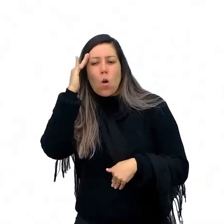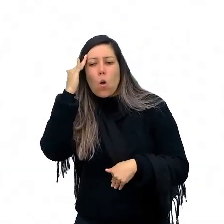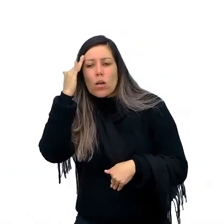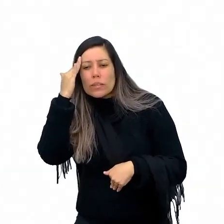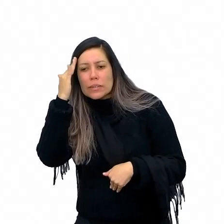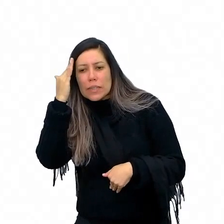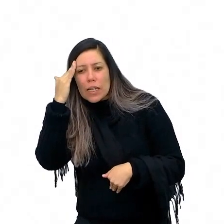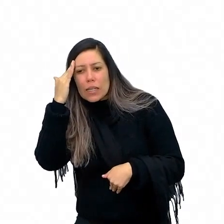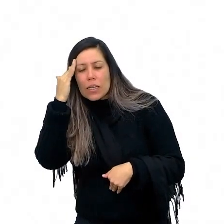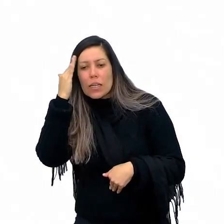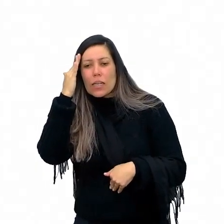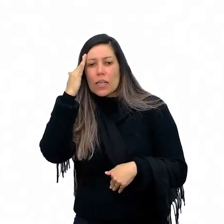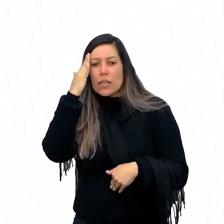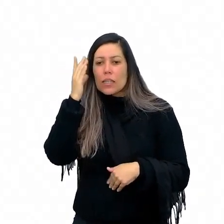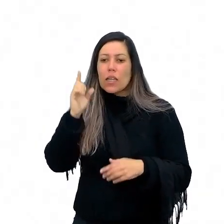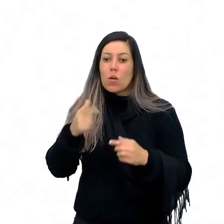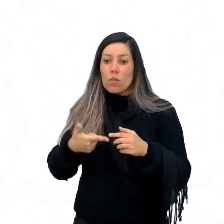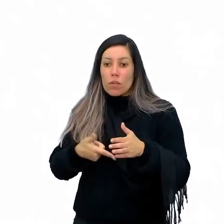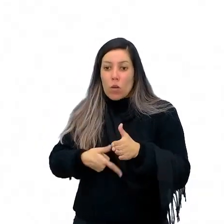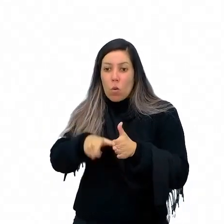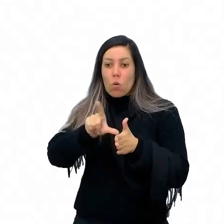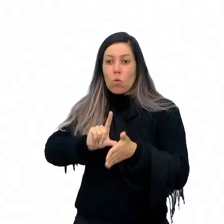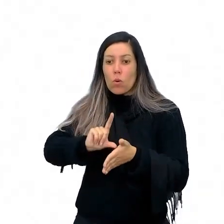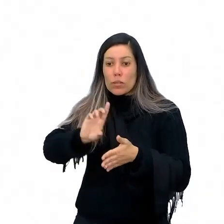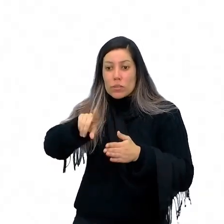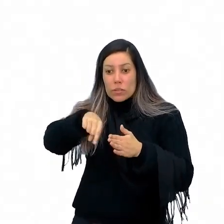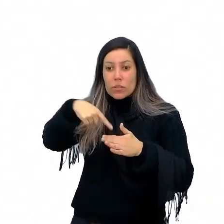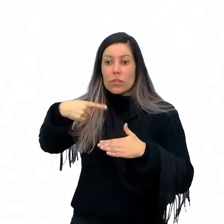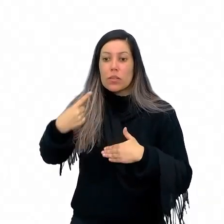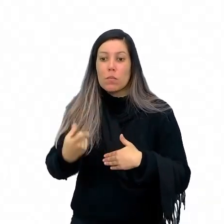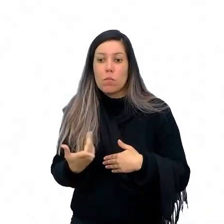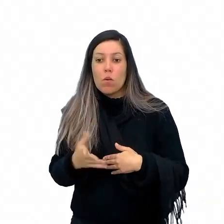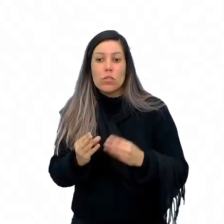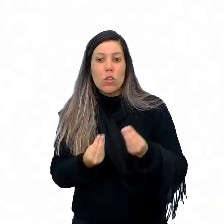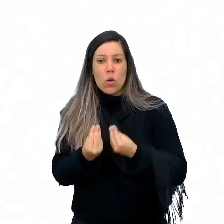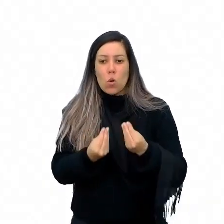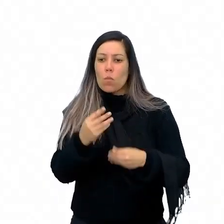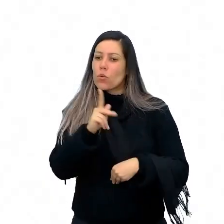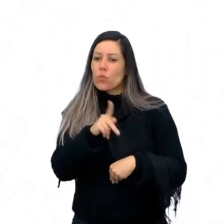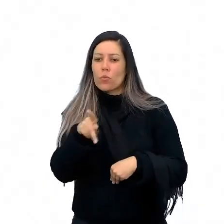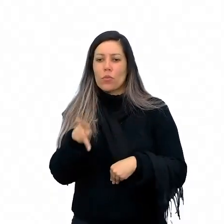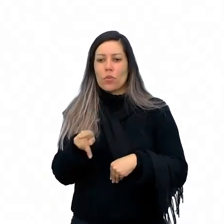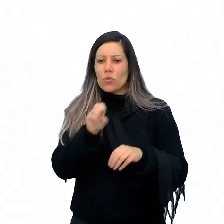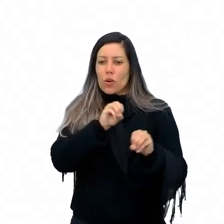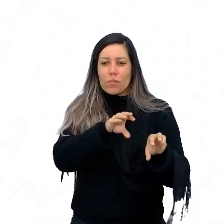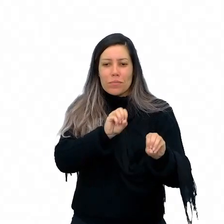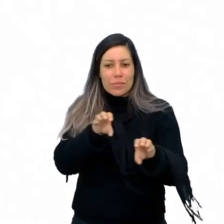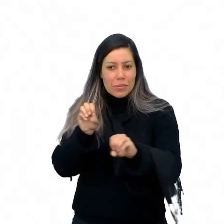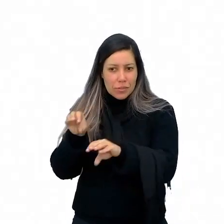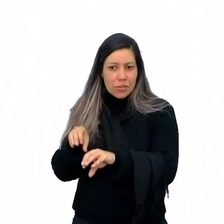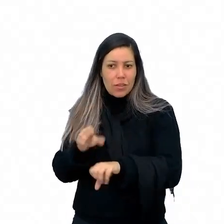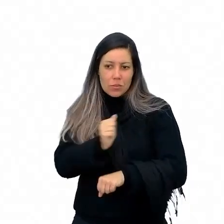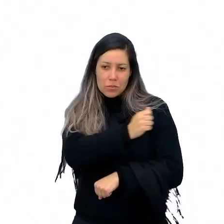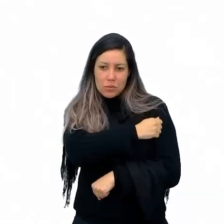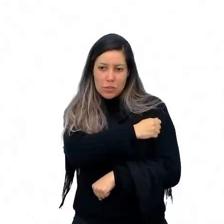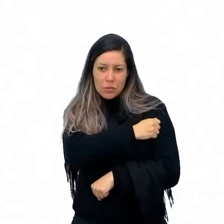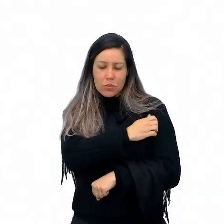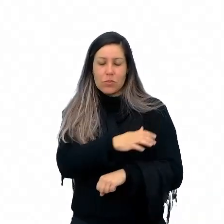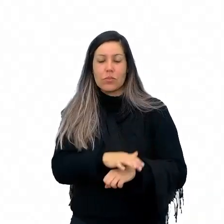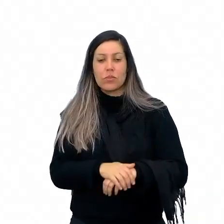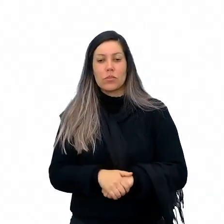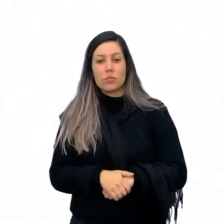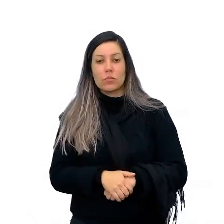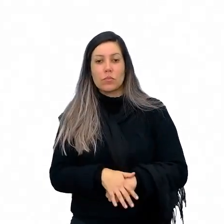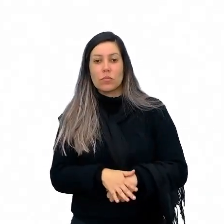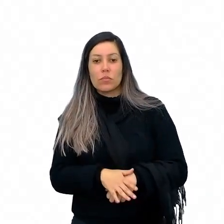vem antes, o que vem depois e qual é o nosso papel naquele momento do currículo, naquele momento formativo, tá? O